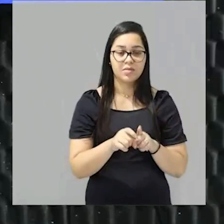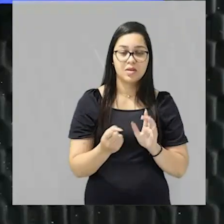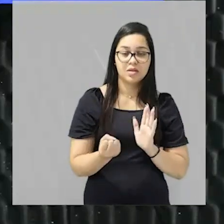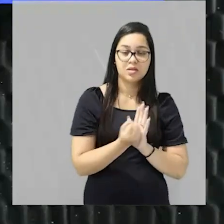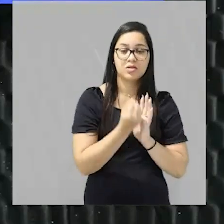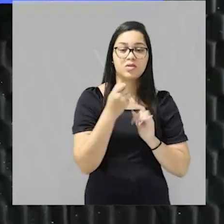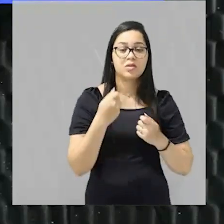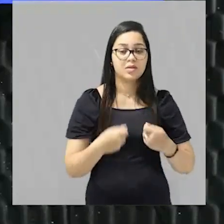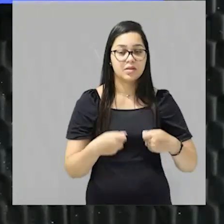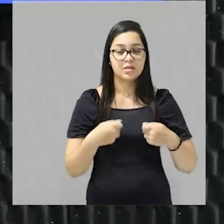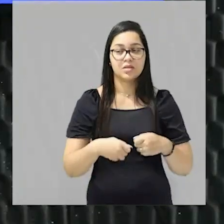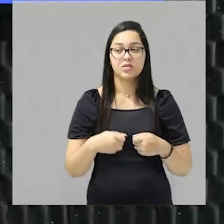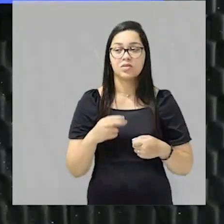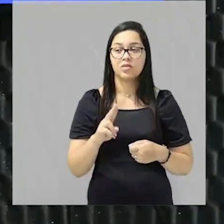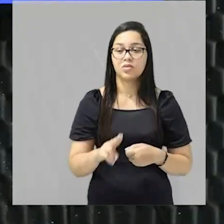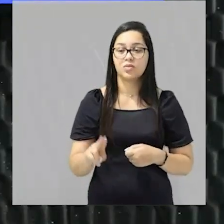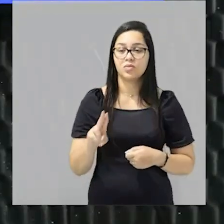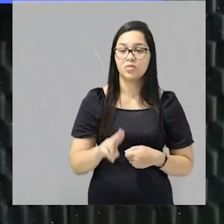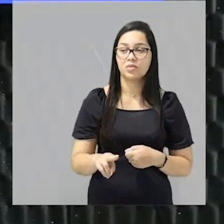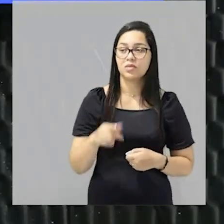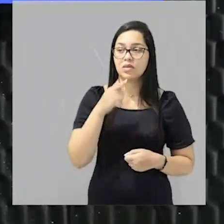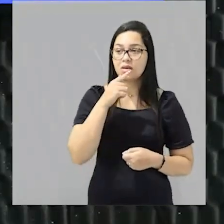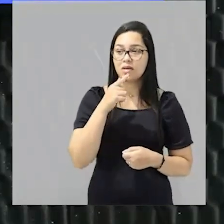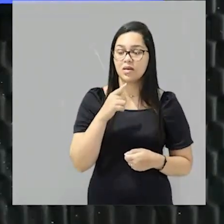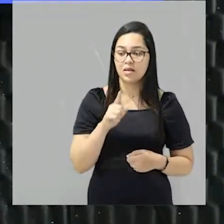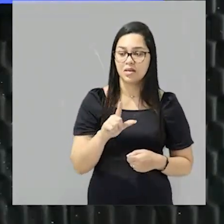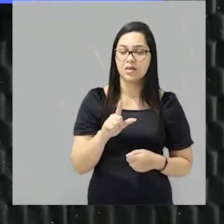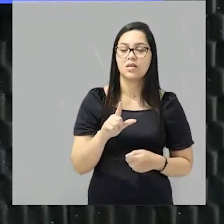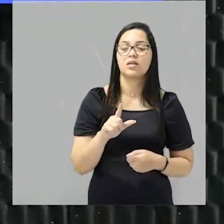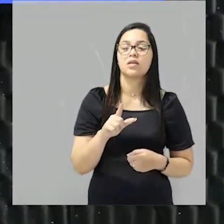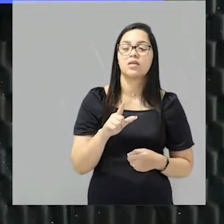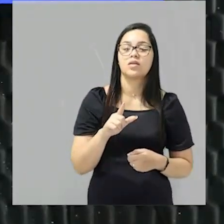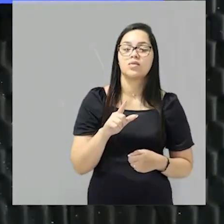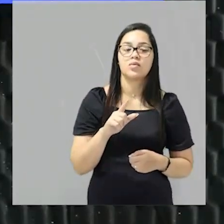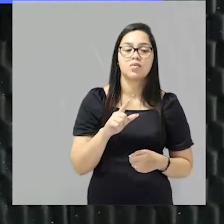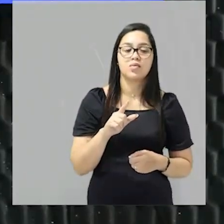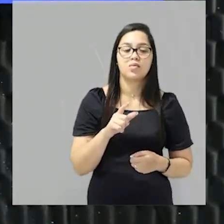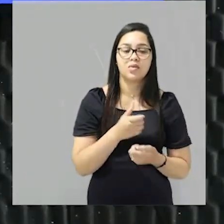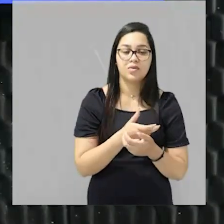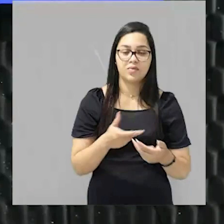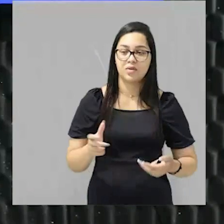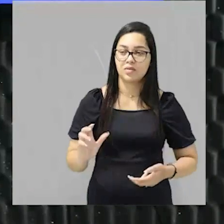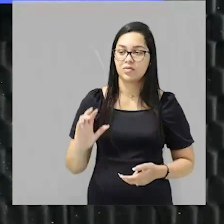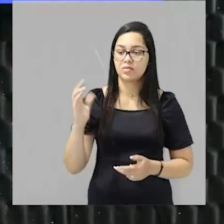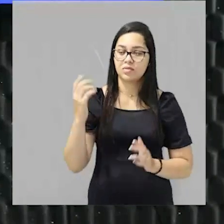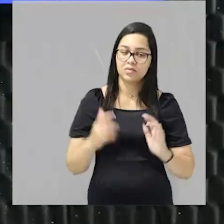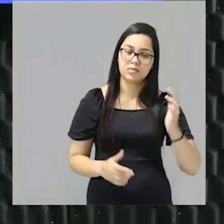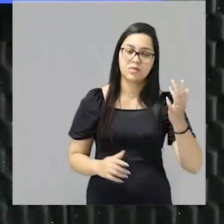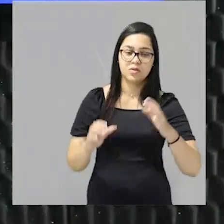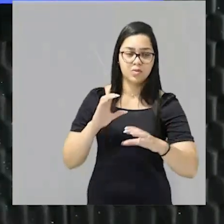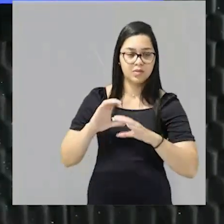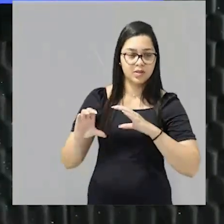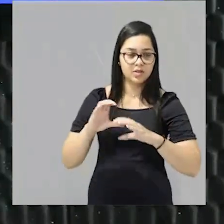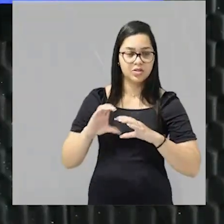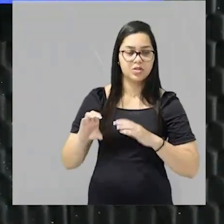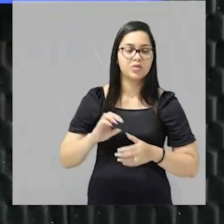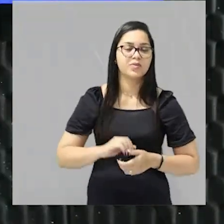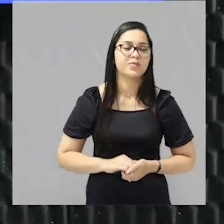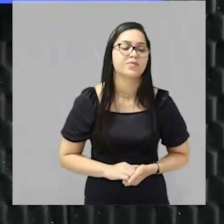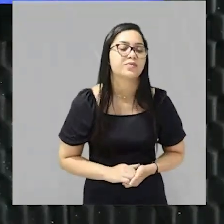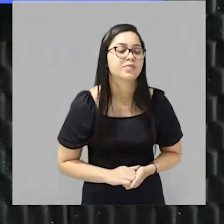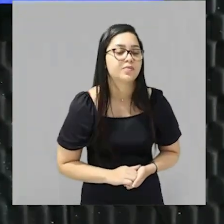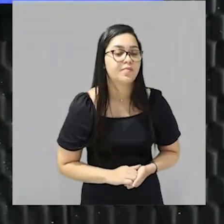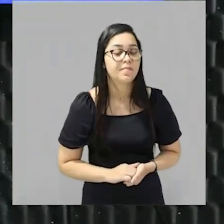porque você vai escrever aquilo para alguém. A gente não escreve para nós mesmos. Um bilhete, uma carta, uma informação, um aviso, um